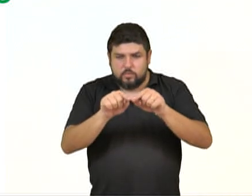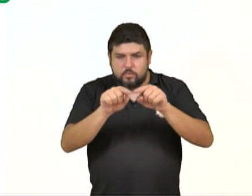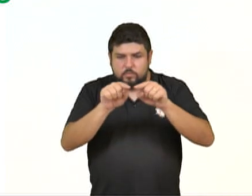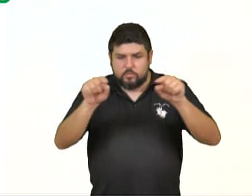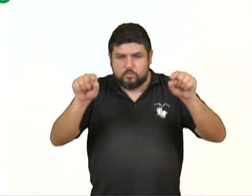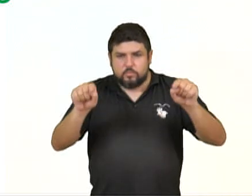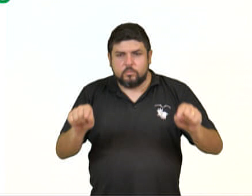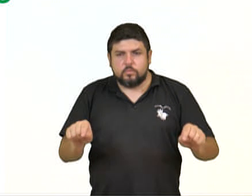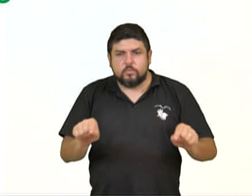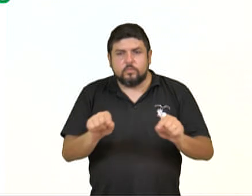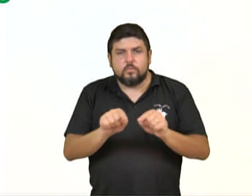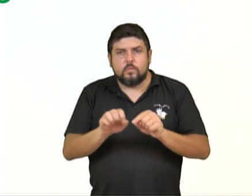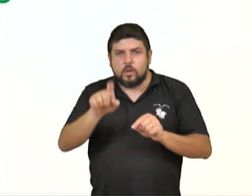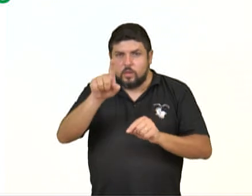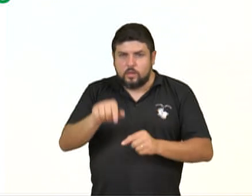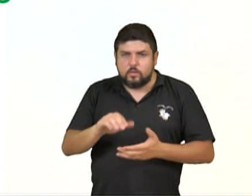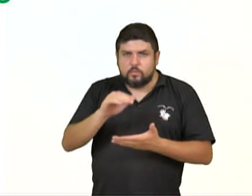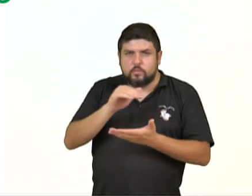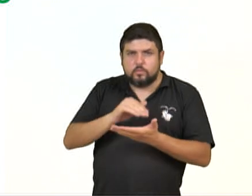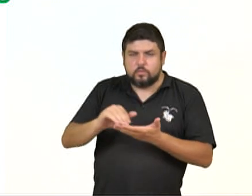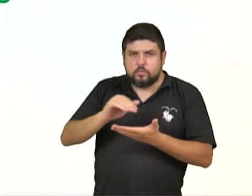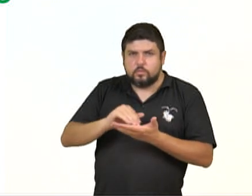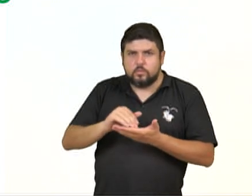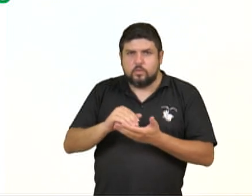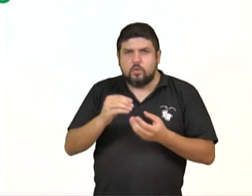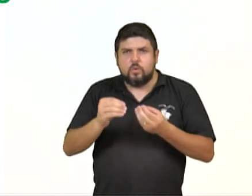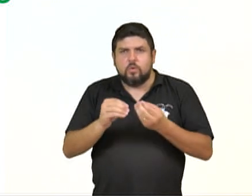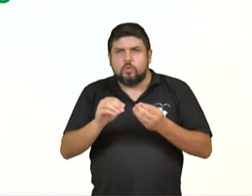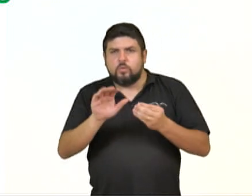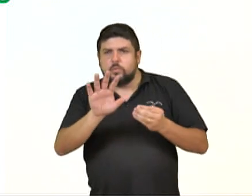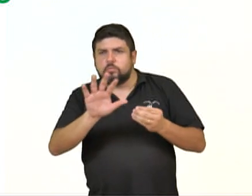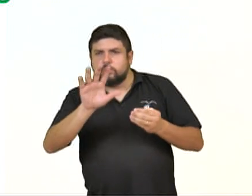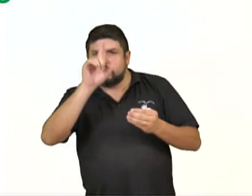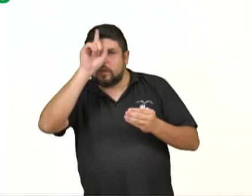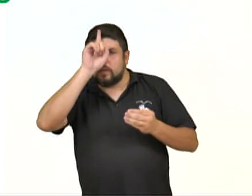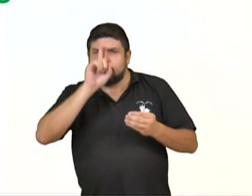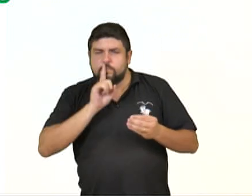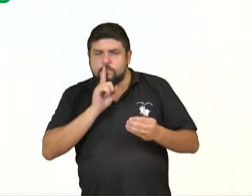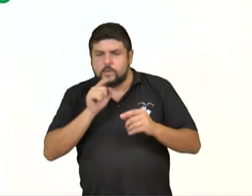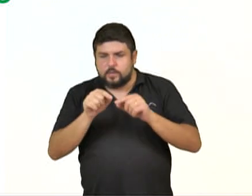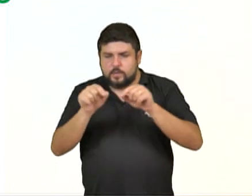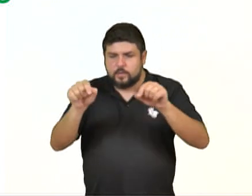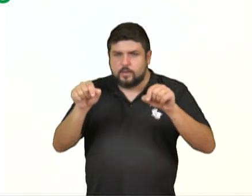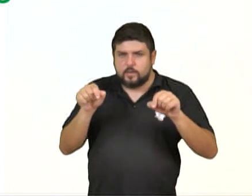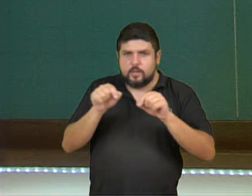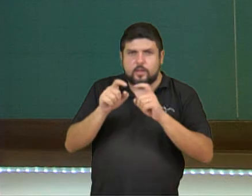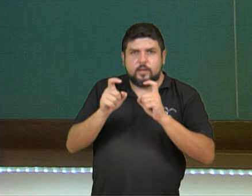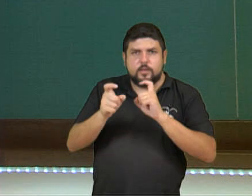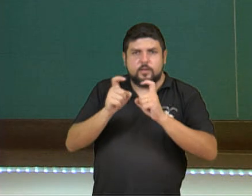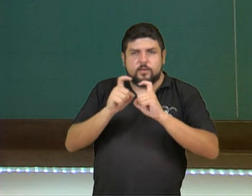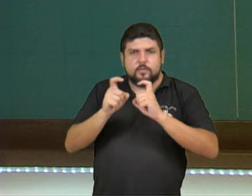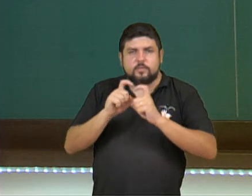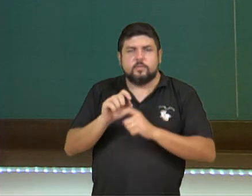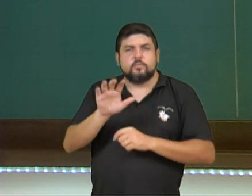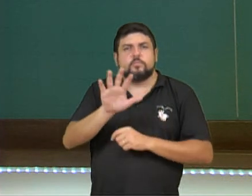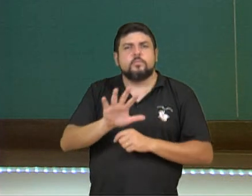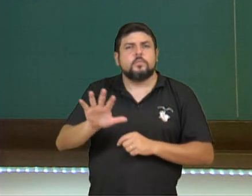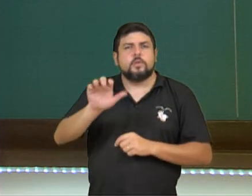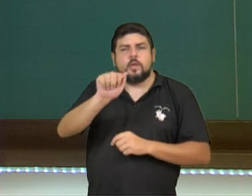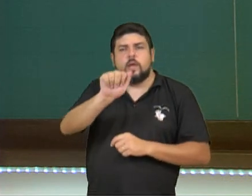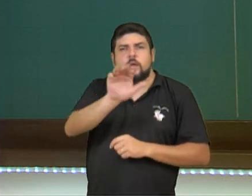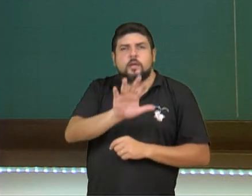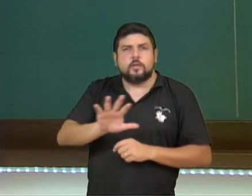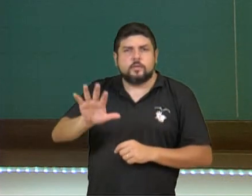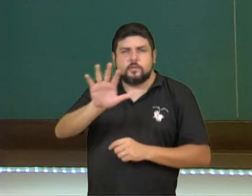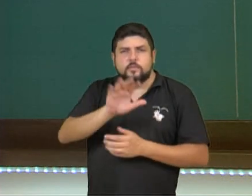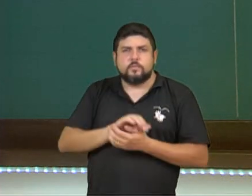quadrado, como calcular a área da sala de reuniões? A sala de reuniões é essa aqui, ó, ok? Então, eu tenho dados ali,